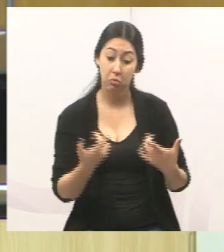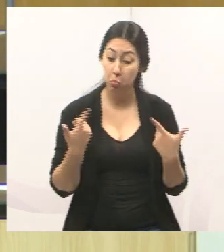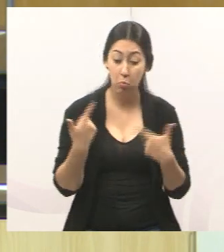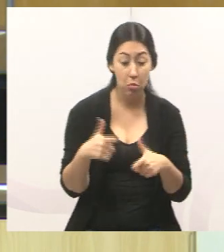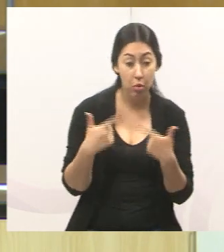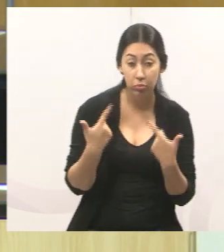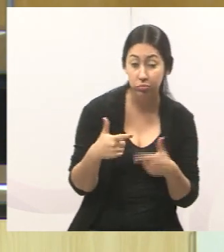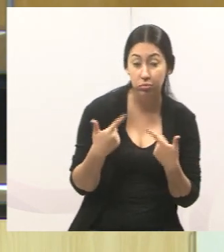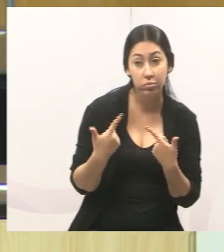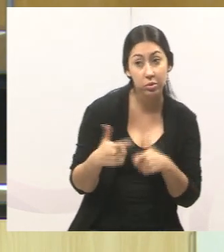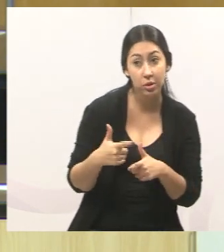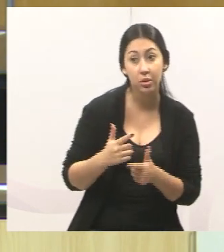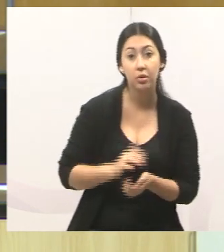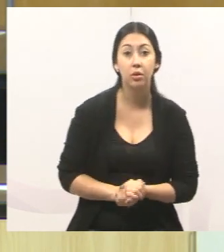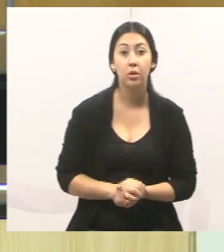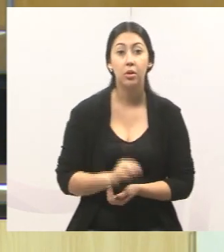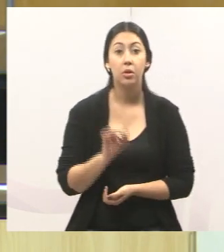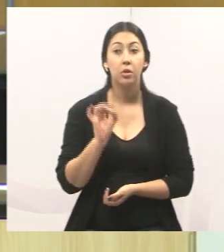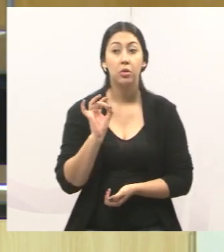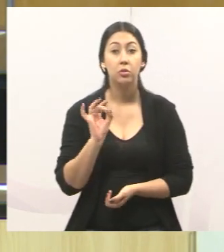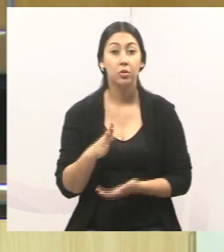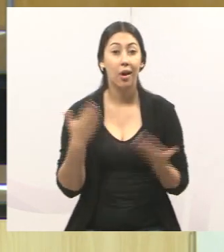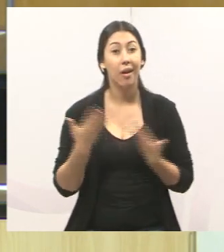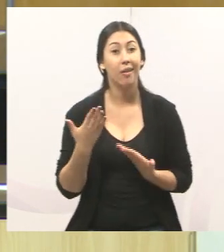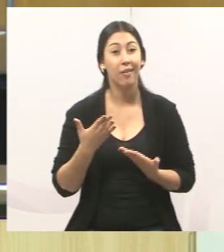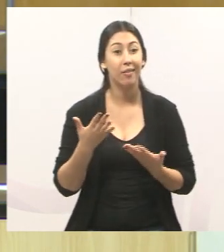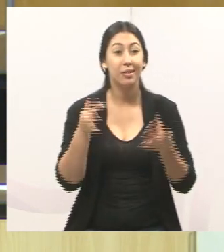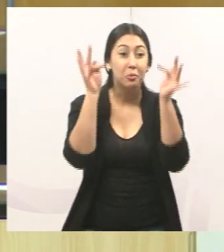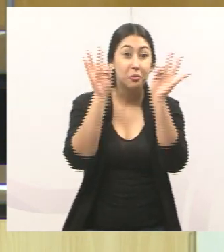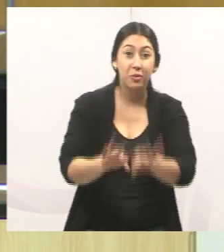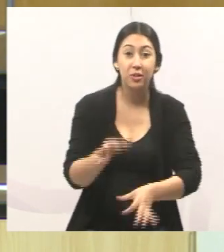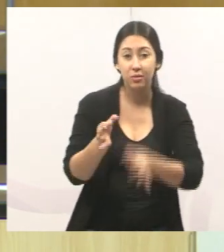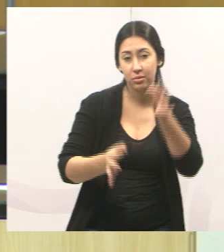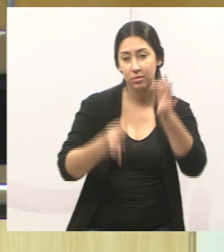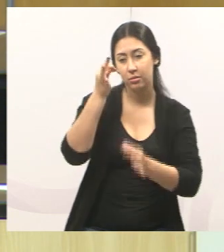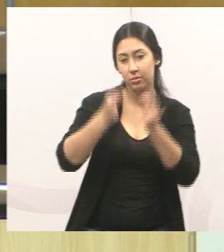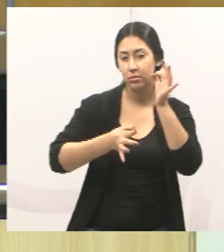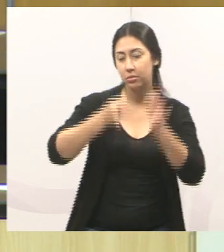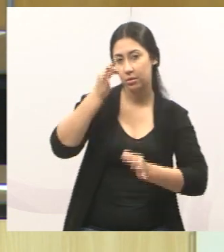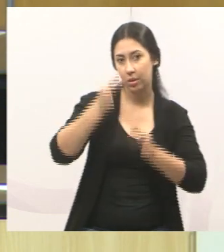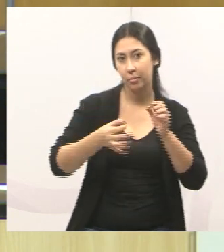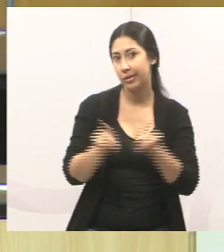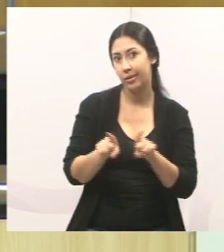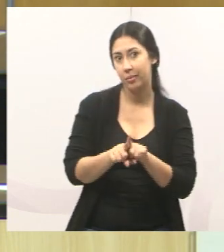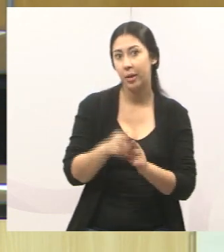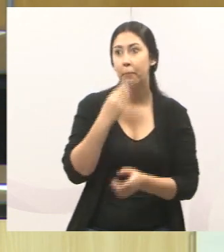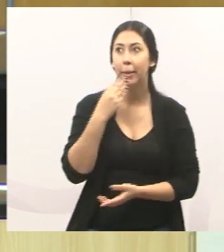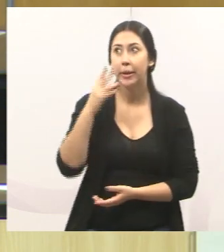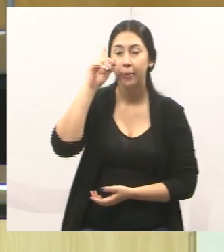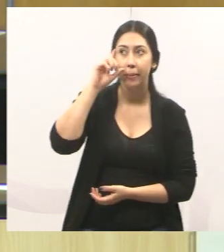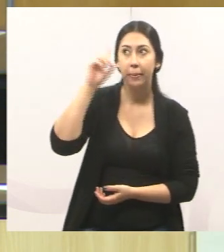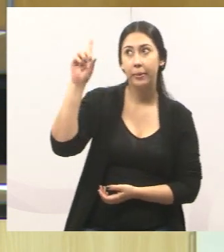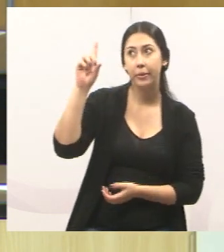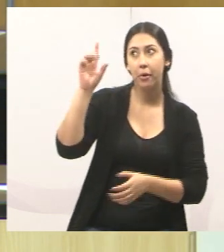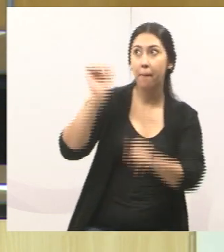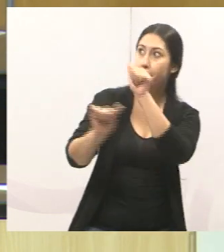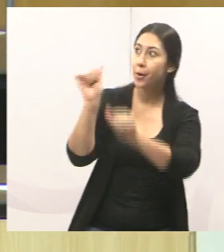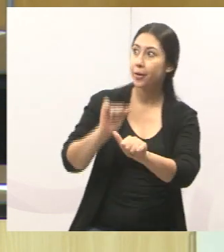de prova pericial, somente na etapa final do julgamento, bem como o adiamento sem amparo legal. Por